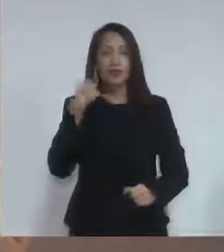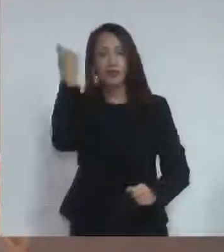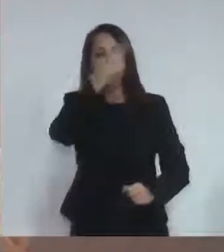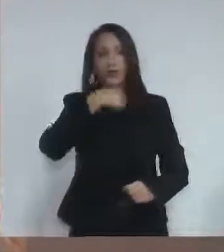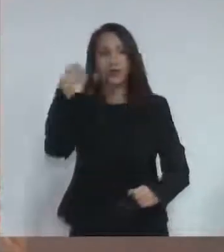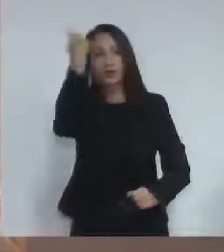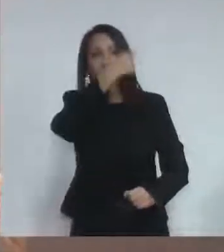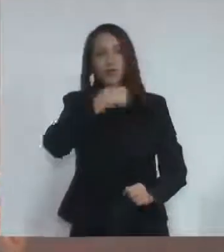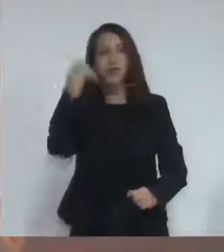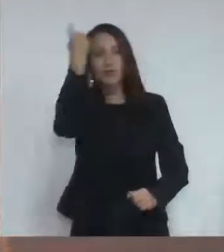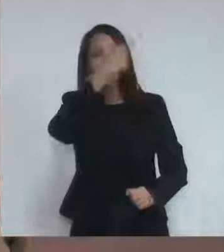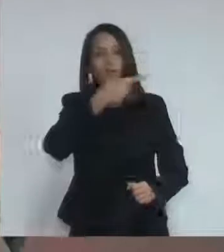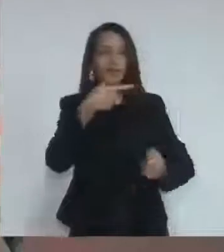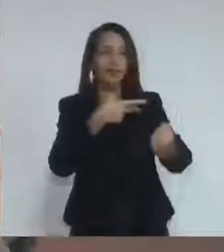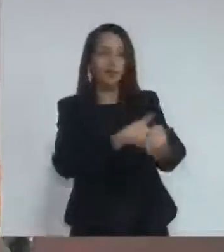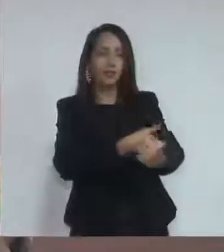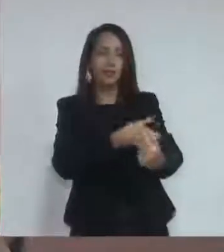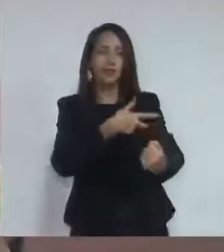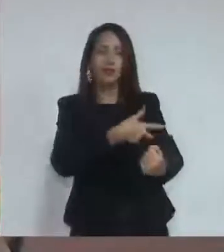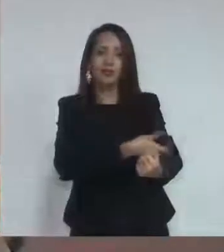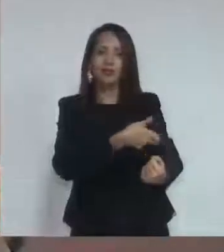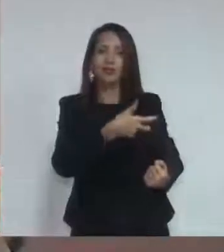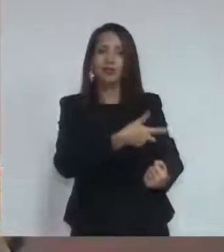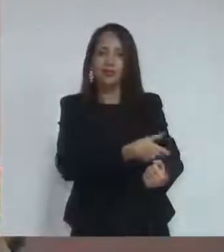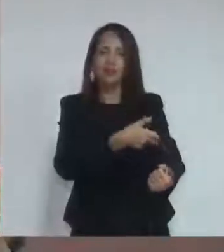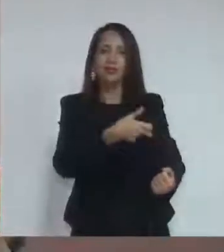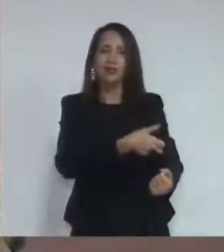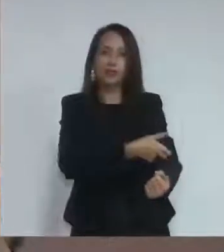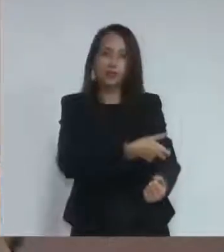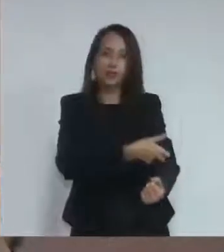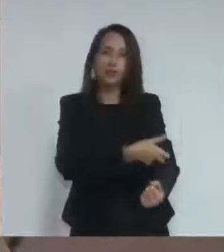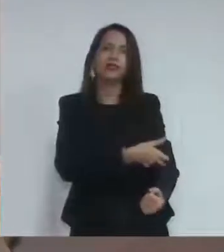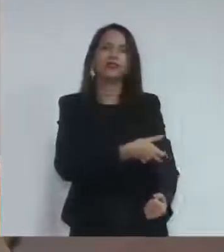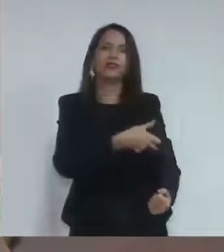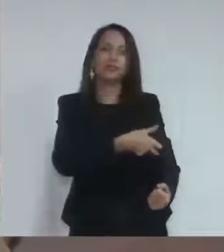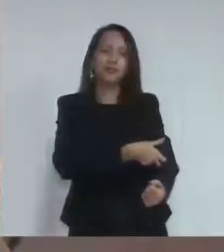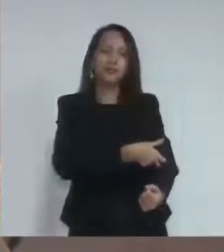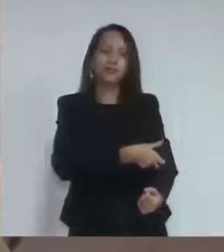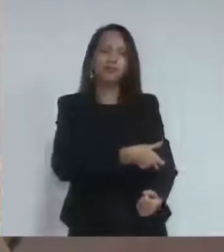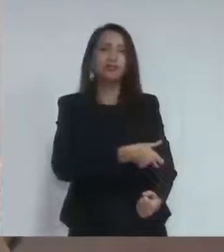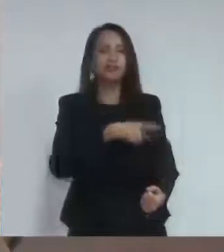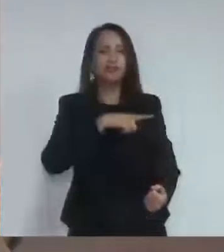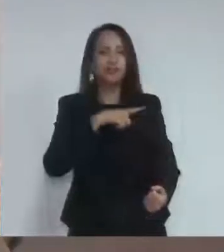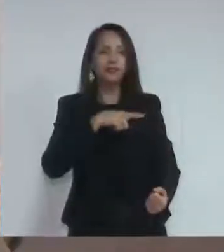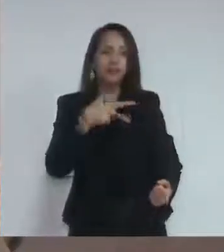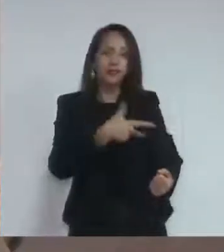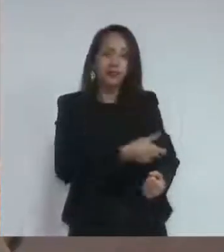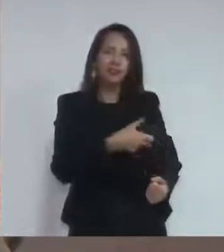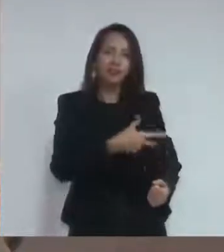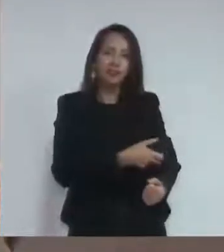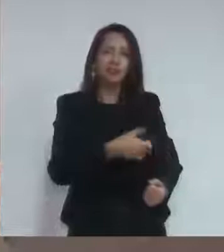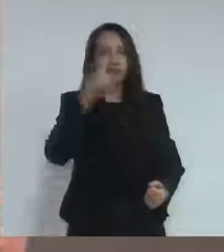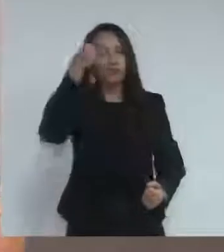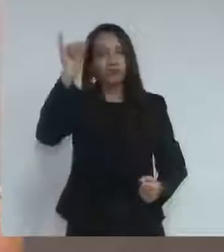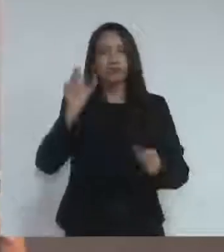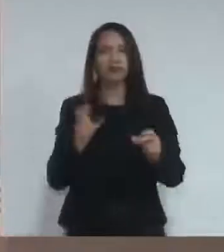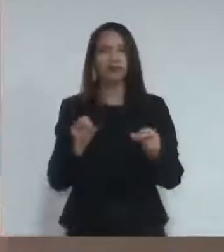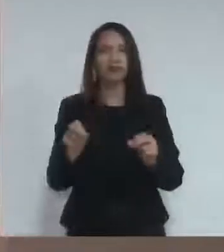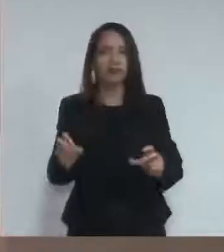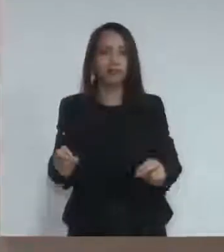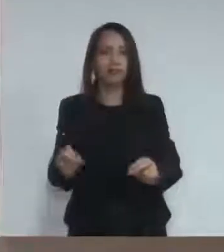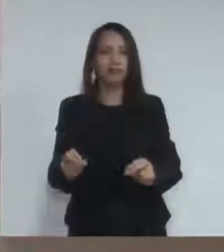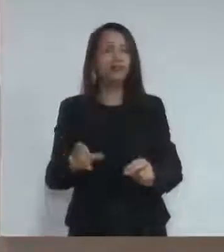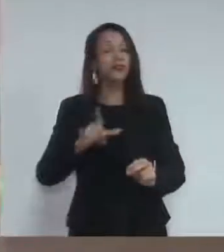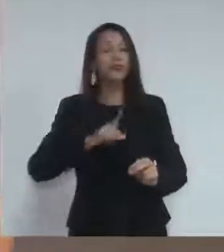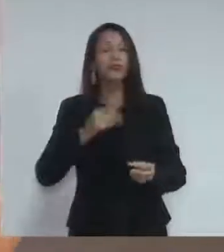vai perder meio período do trabalho. É óbvio que, em sã consciência, quem ficou 6 horas sendo medicado, como é que vai trabalhar o resto do dia? Então,